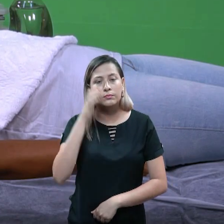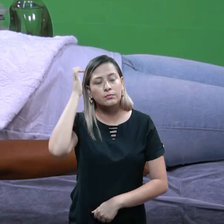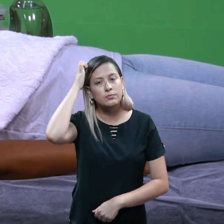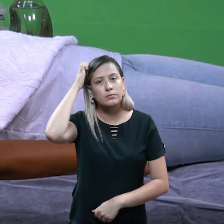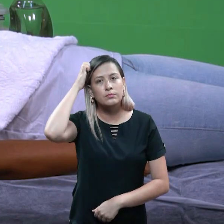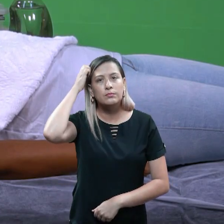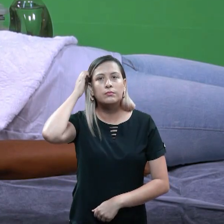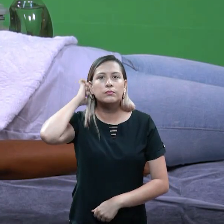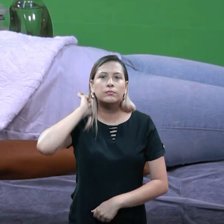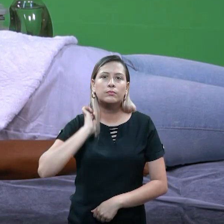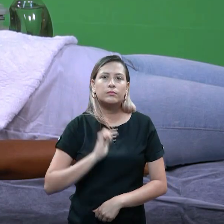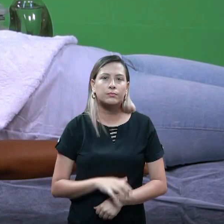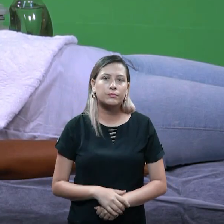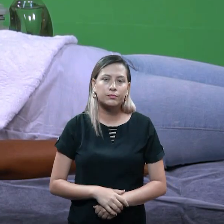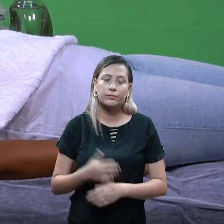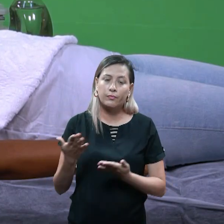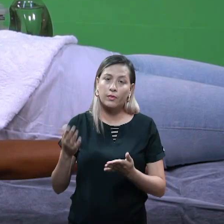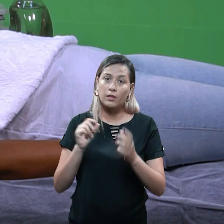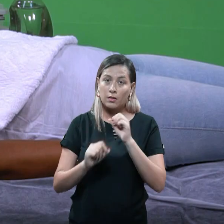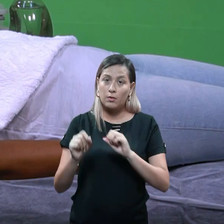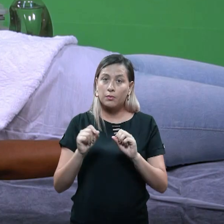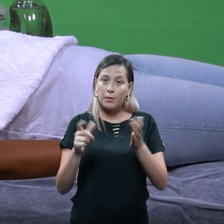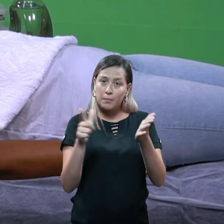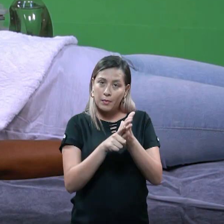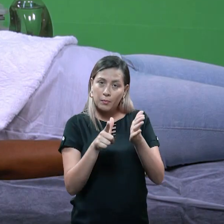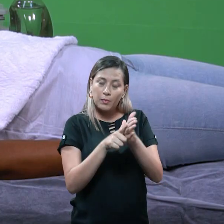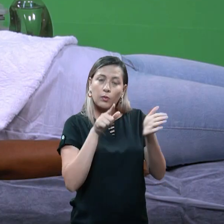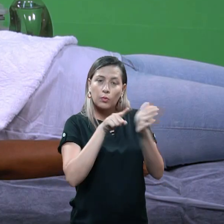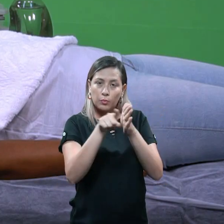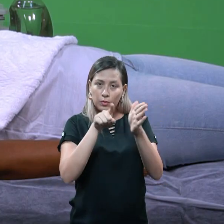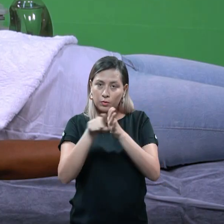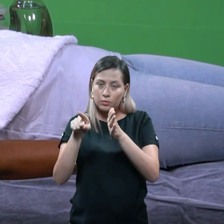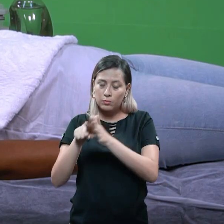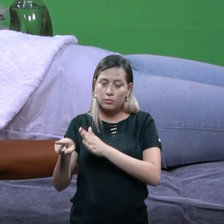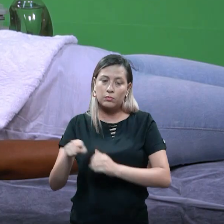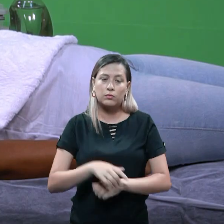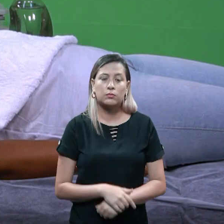o design, então, é a ficha de avaliação. Ela tem